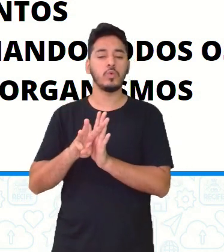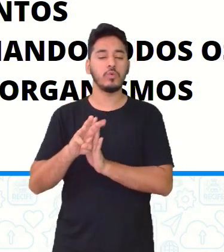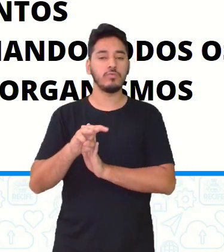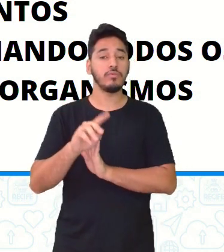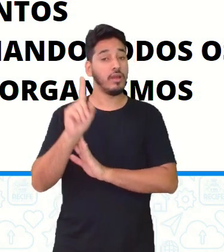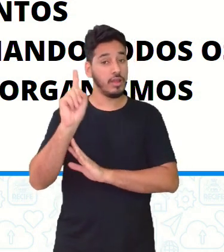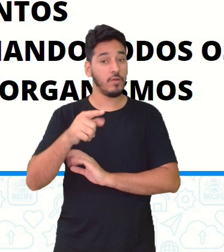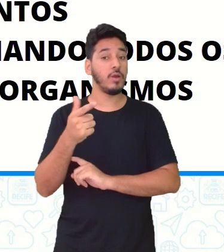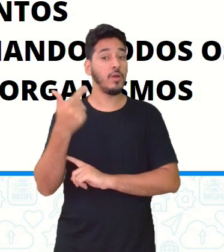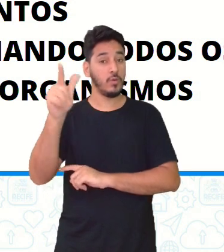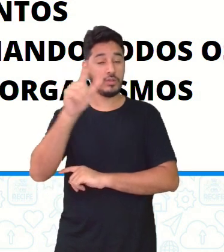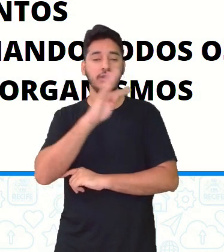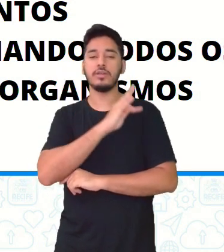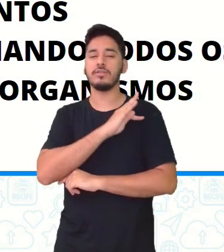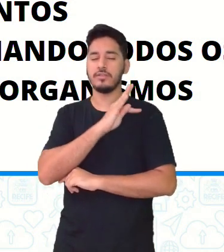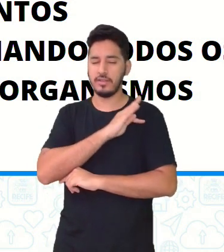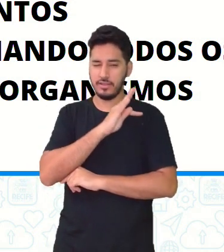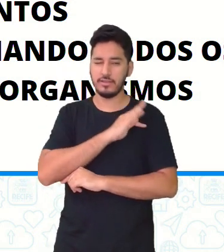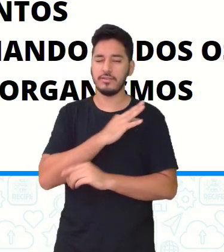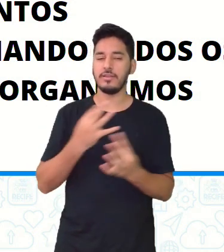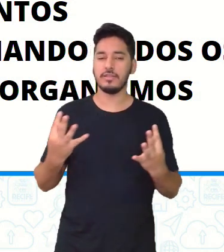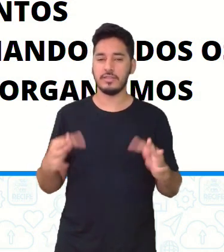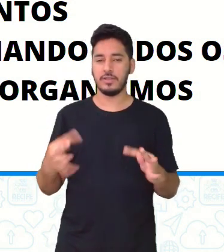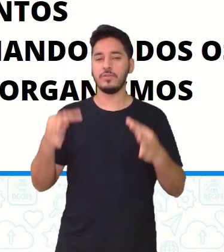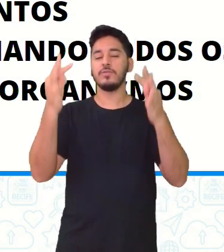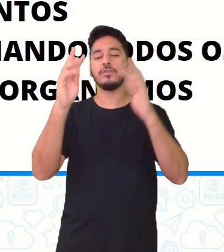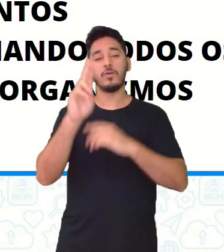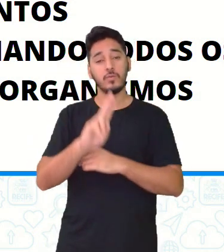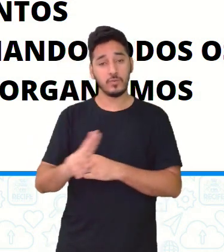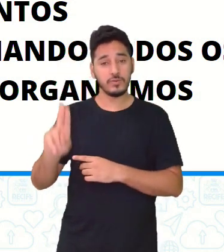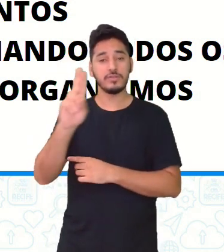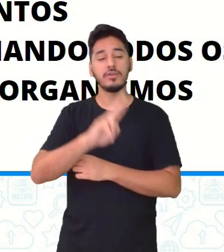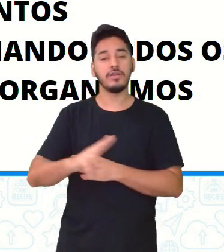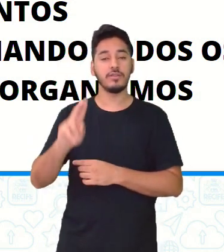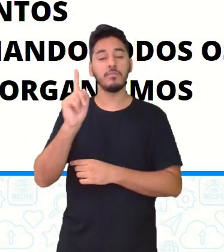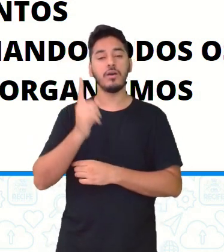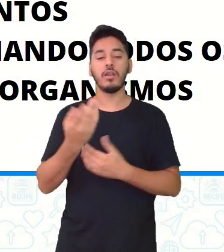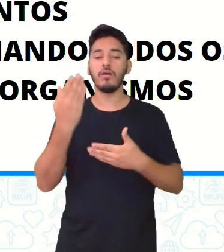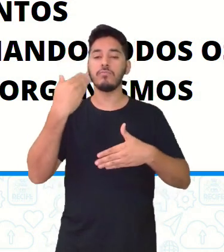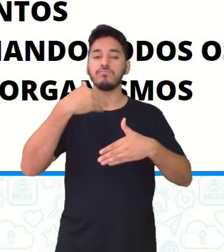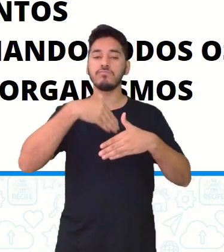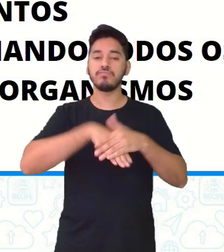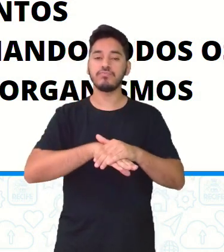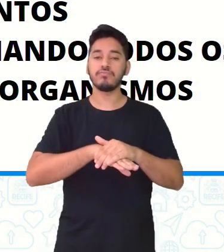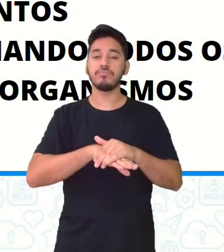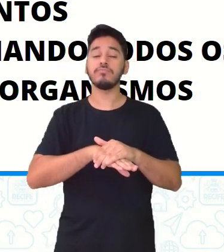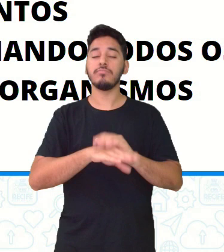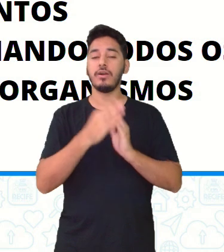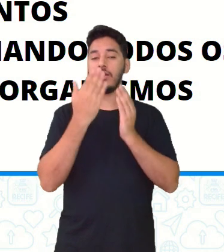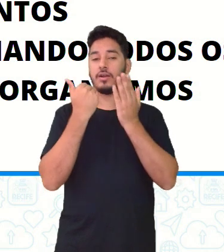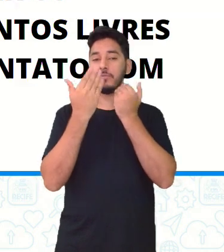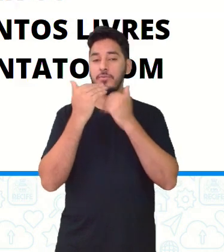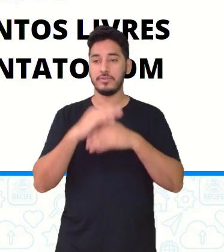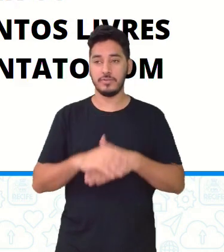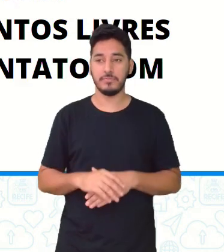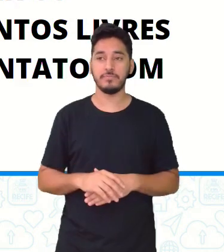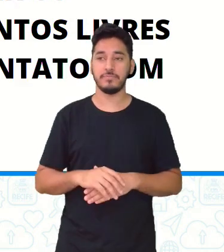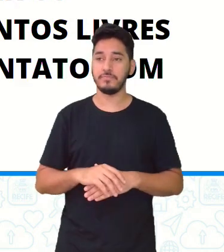uma outra técnica, é uma outra tecnologia utilizada para conservação dos